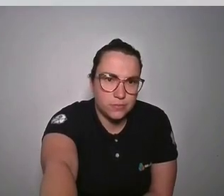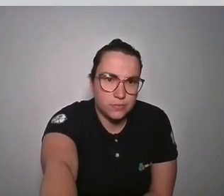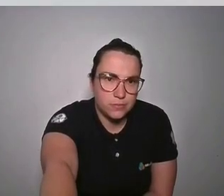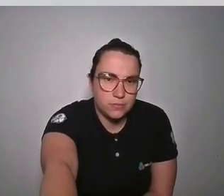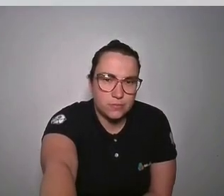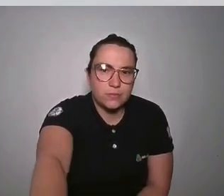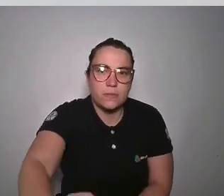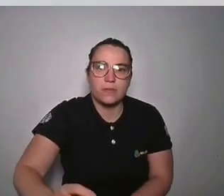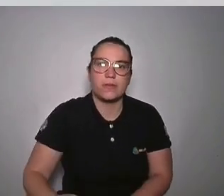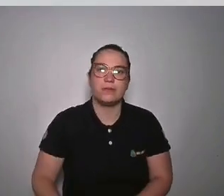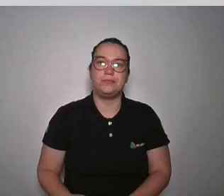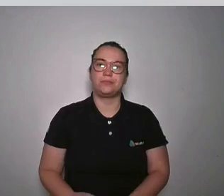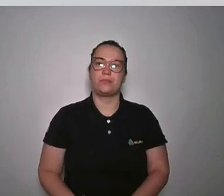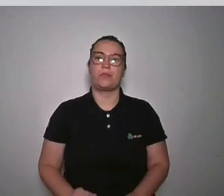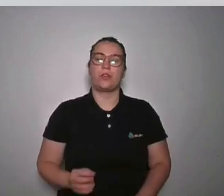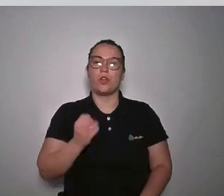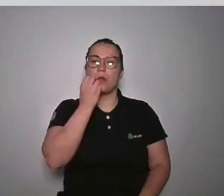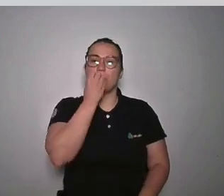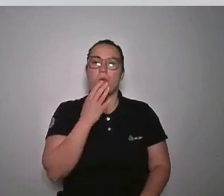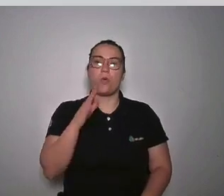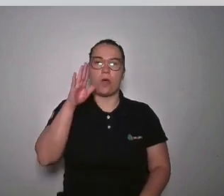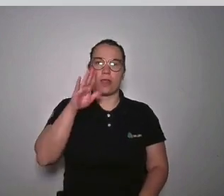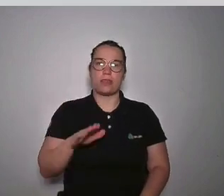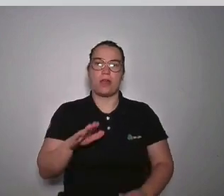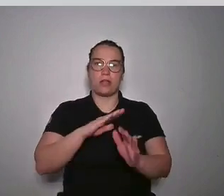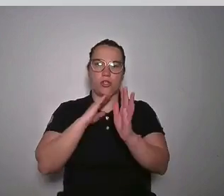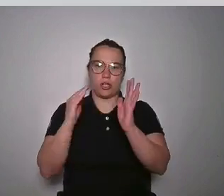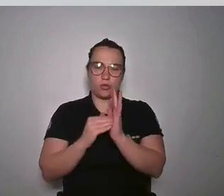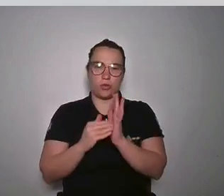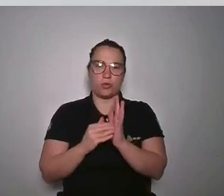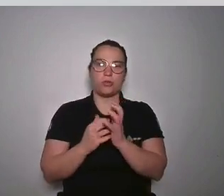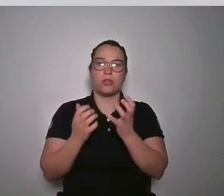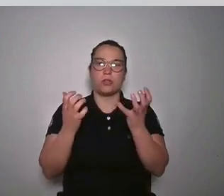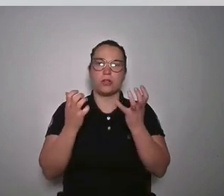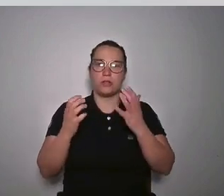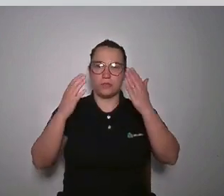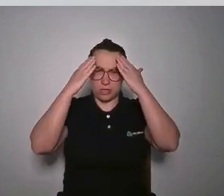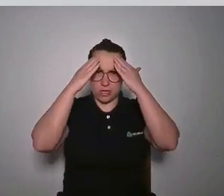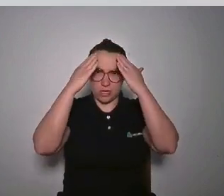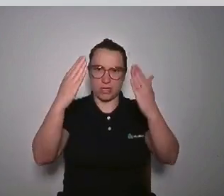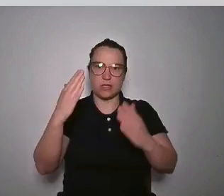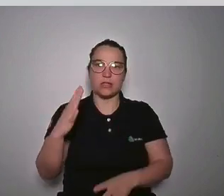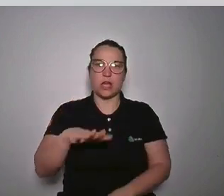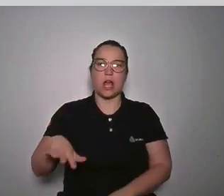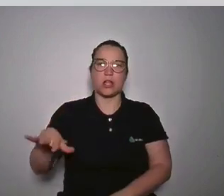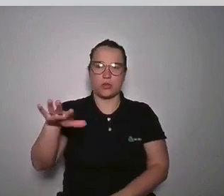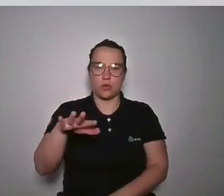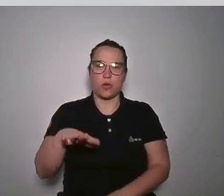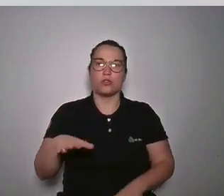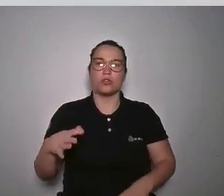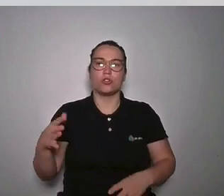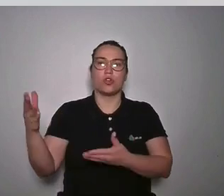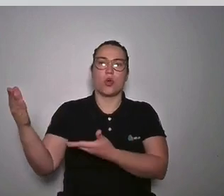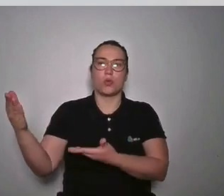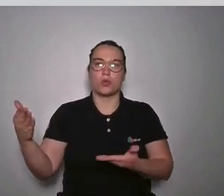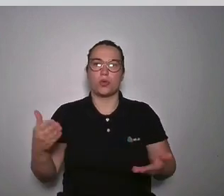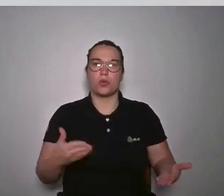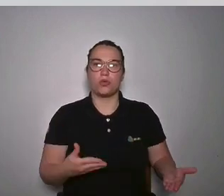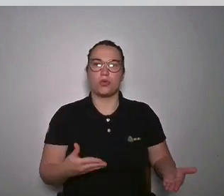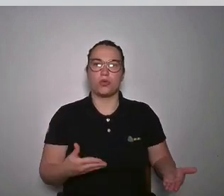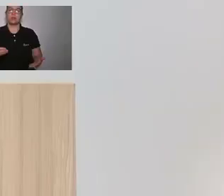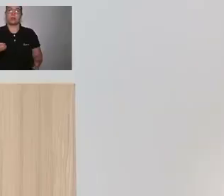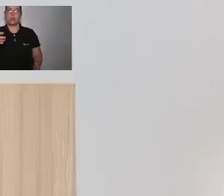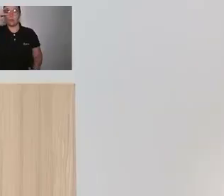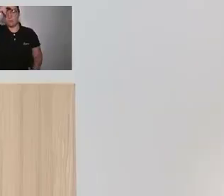Boa tarde a todos. Queremos agradecer a todos que atendem ao convite do prefeito Heraldo